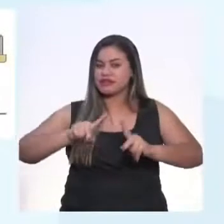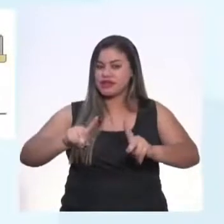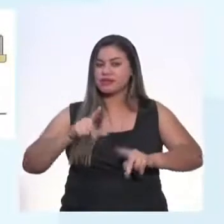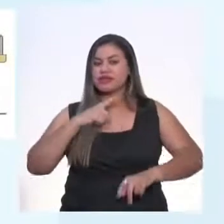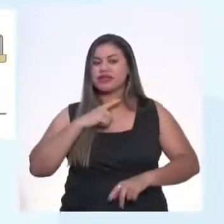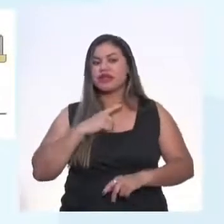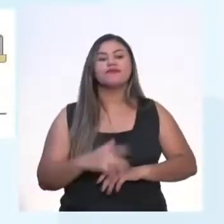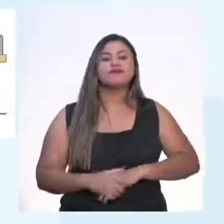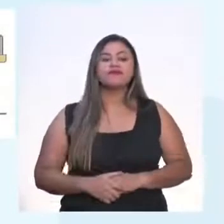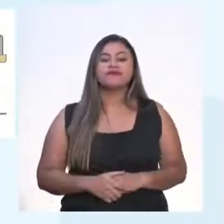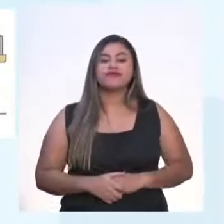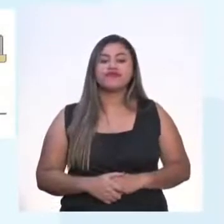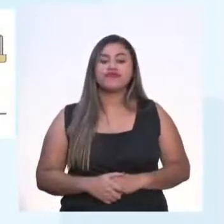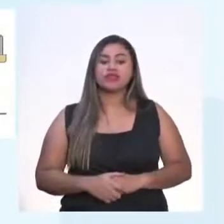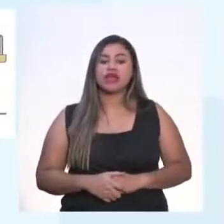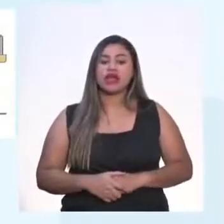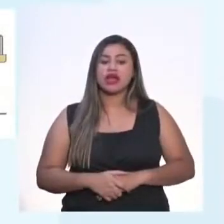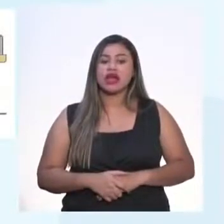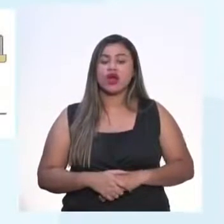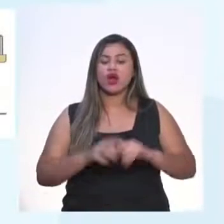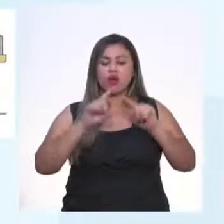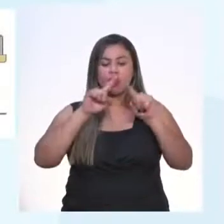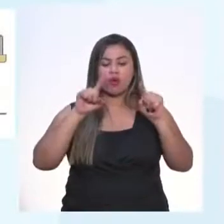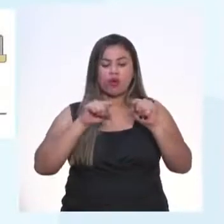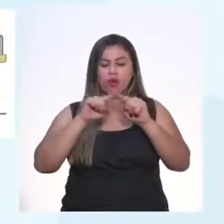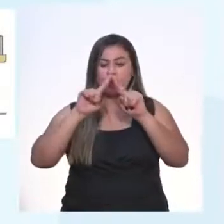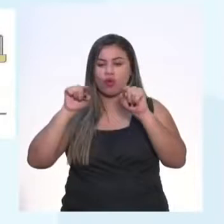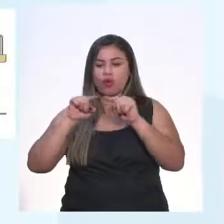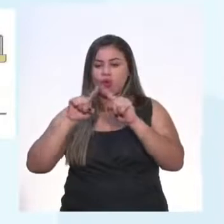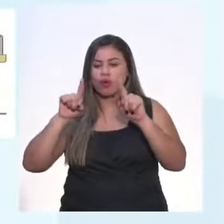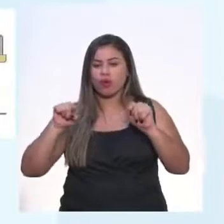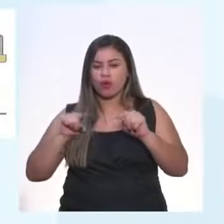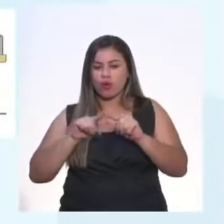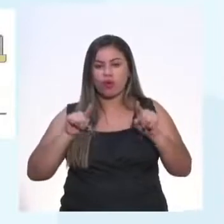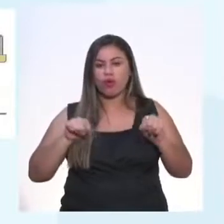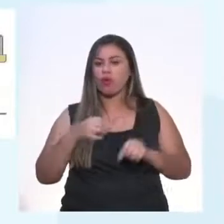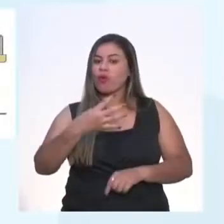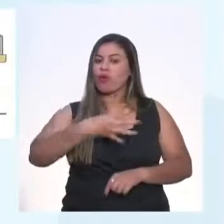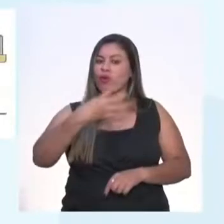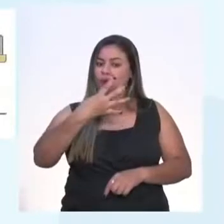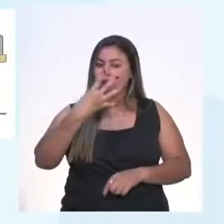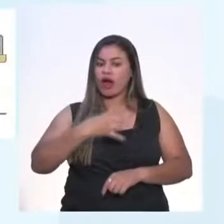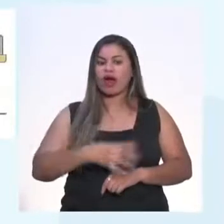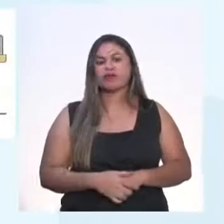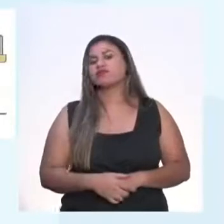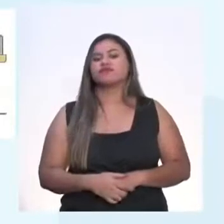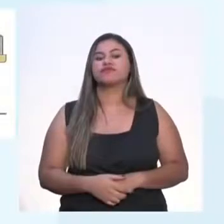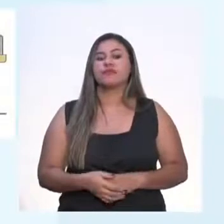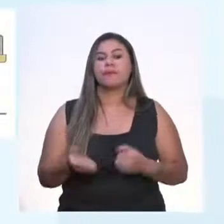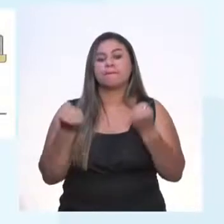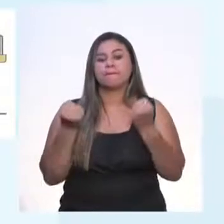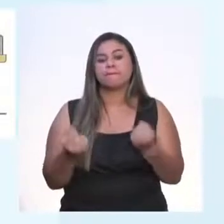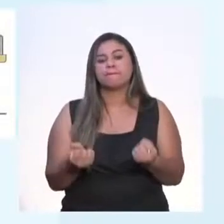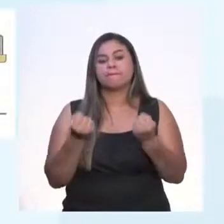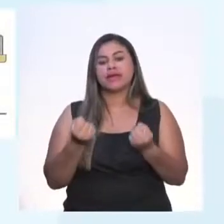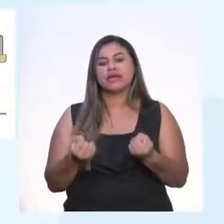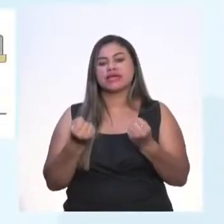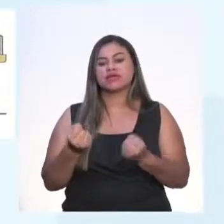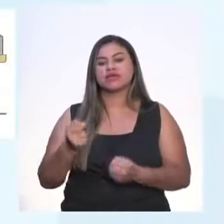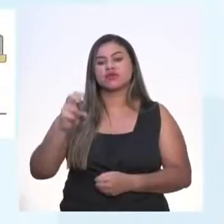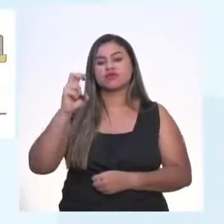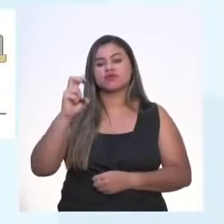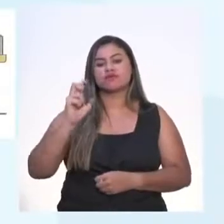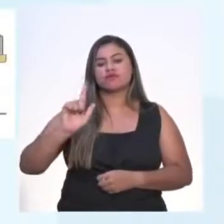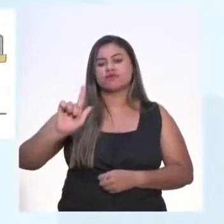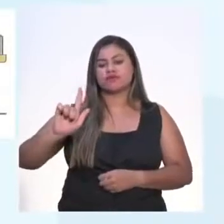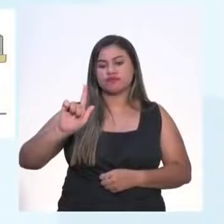está assim, ó. Temos 4 cubinhos, aí é o exemplo que tá? Temos 4 cubinhos e um